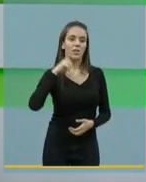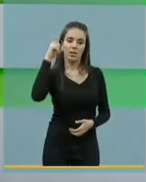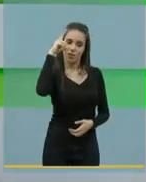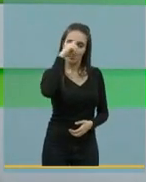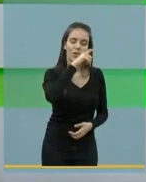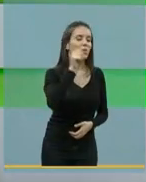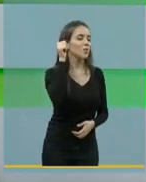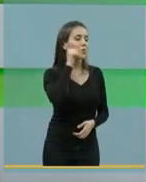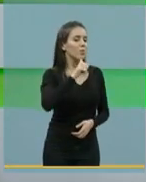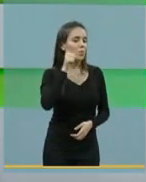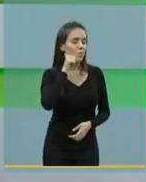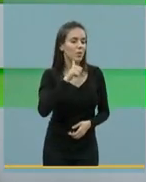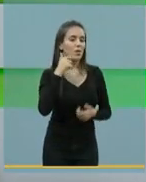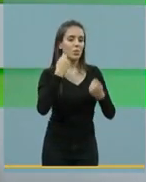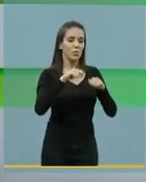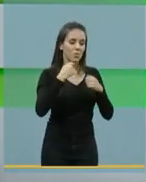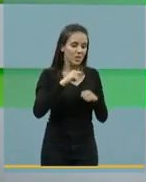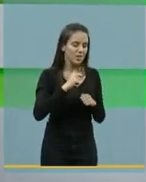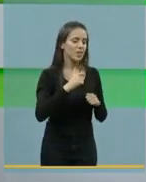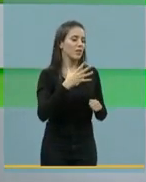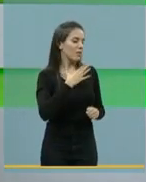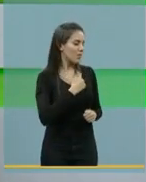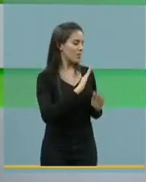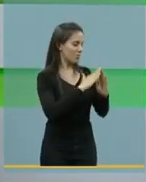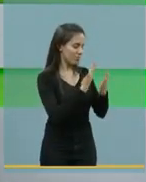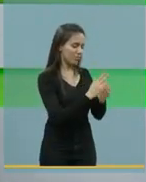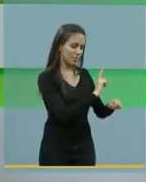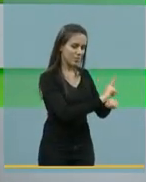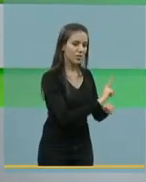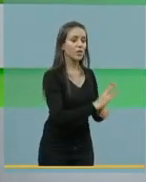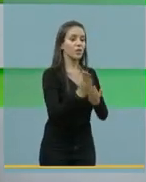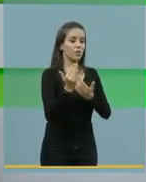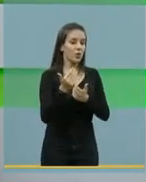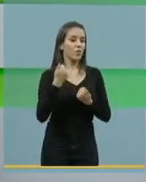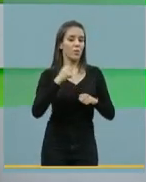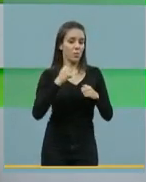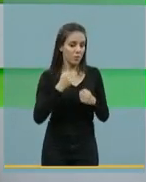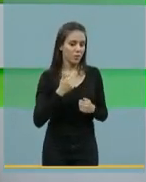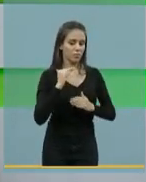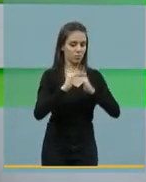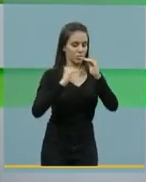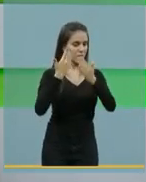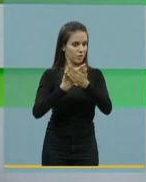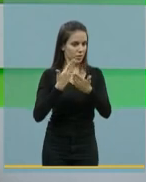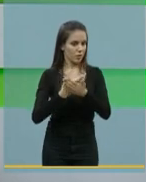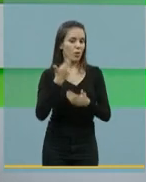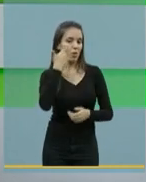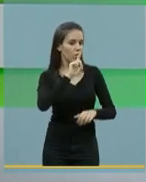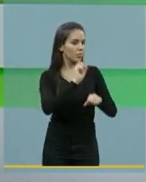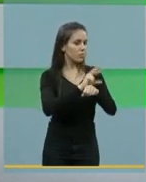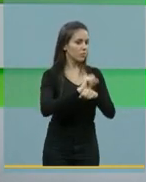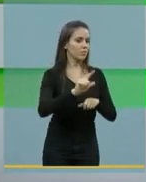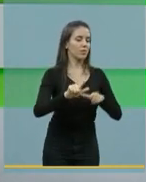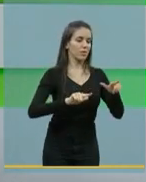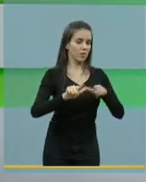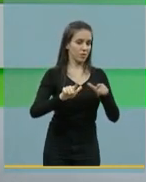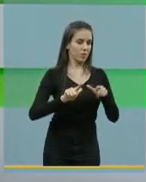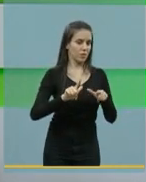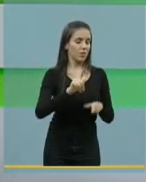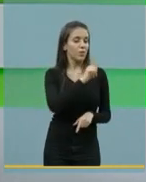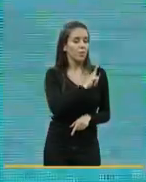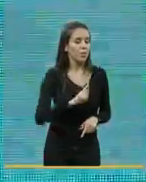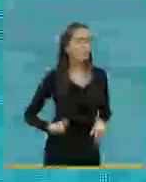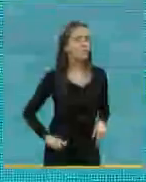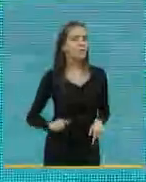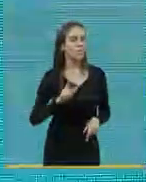mulheres que precisam da creche o jovem que precisa se qualificar para o mercado de trabalho o governo tem